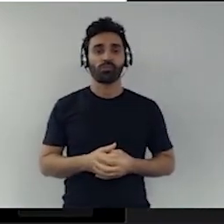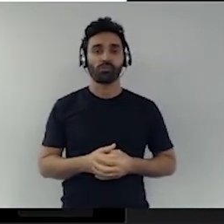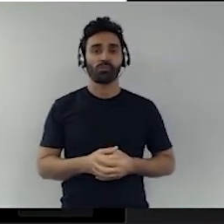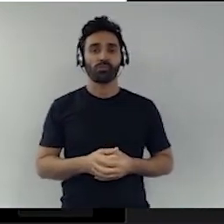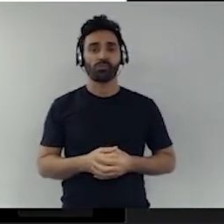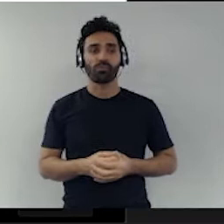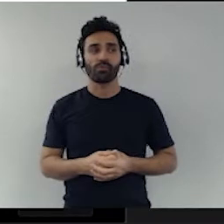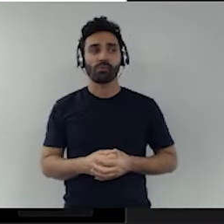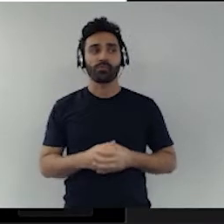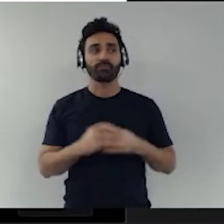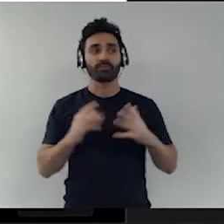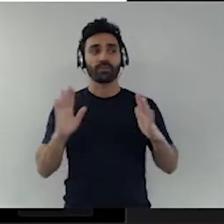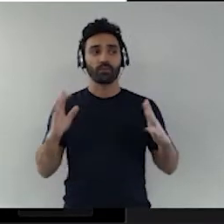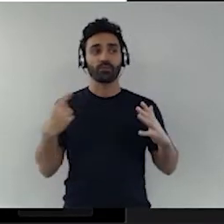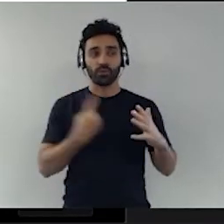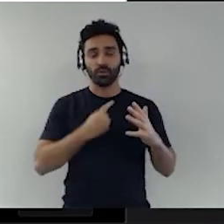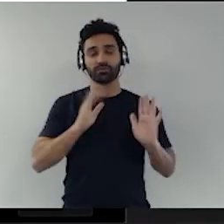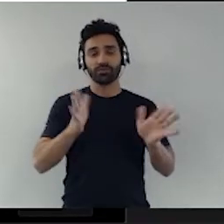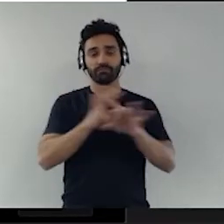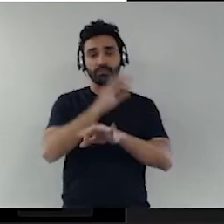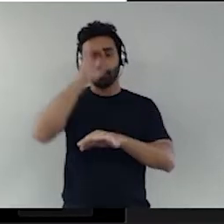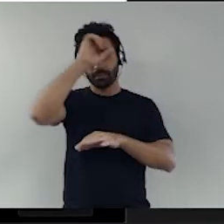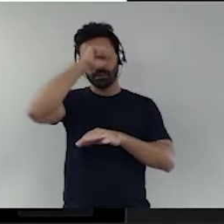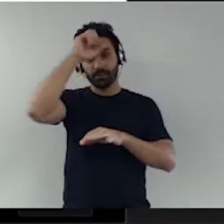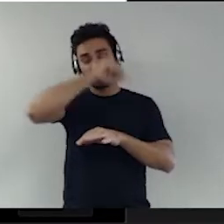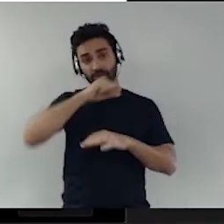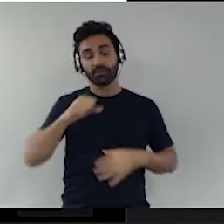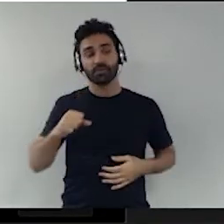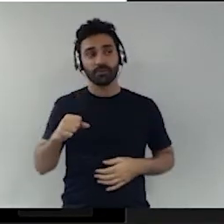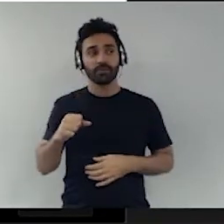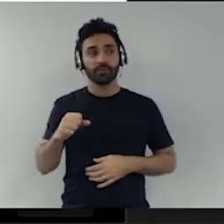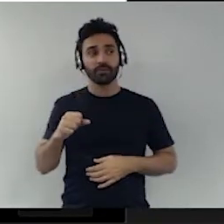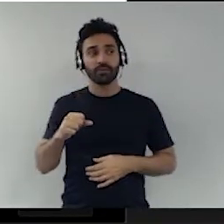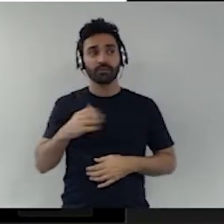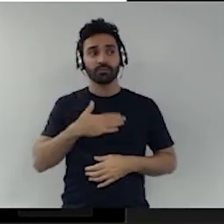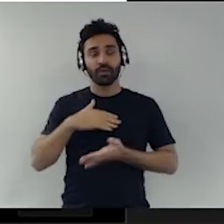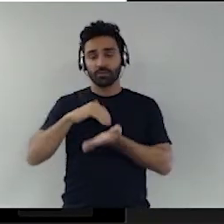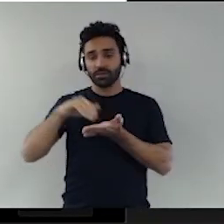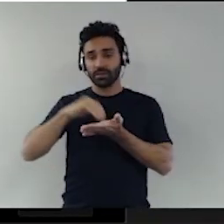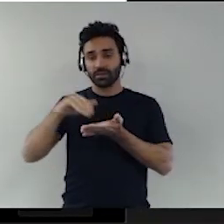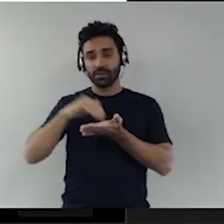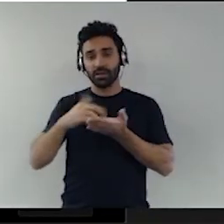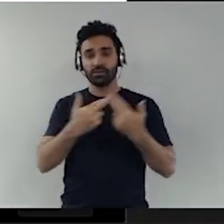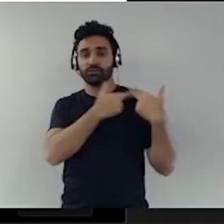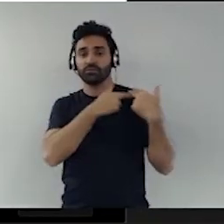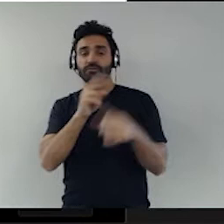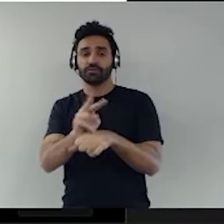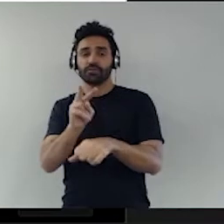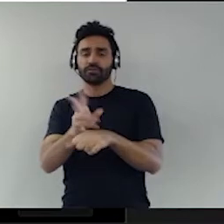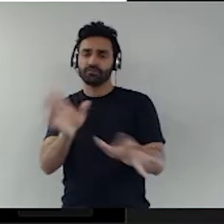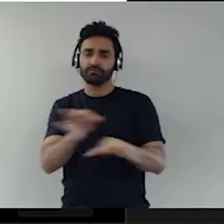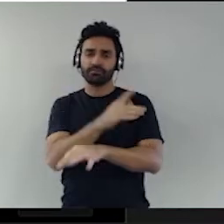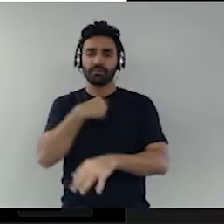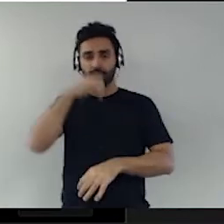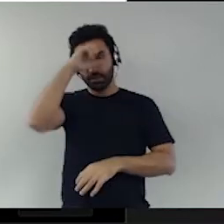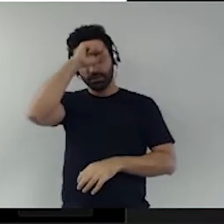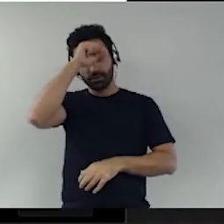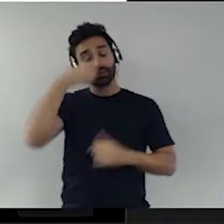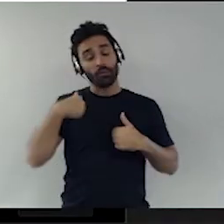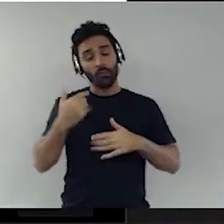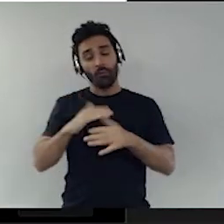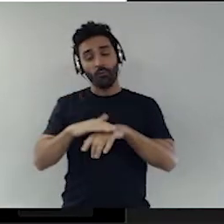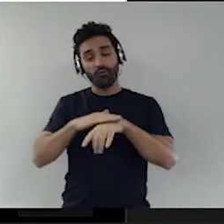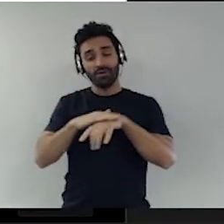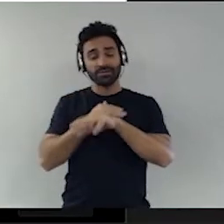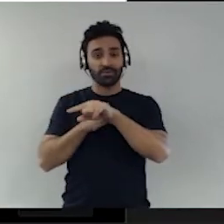gente aprendeu isso. Eu fui no Anderson ali, o meu secretário de vigilância, a gente aprendeu isso. E tinha uma conversa minha com o Anderson